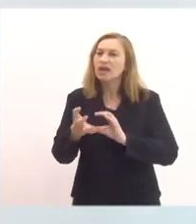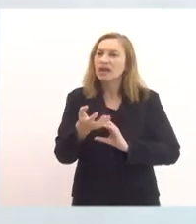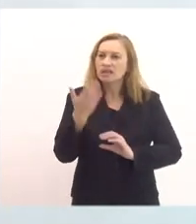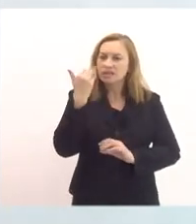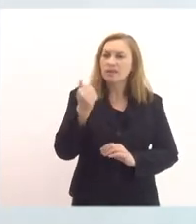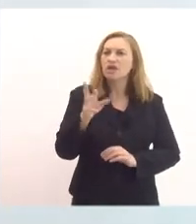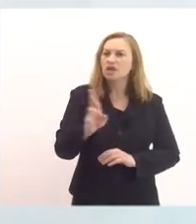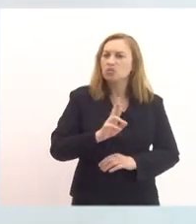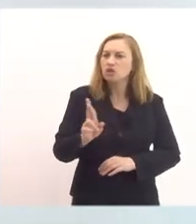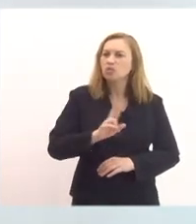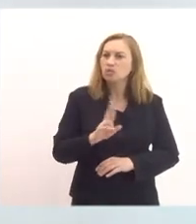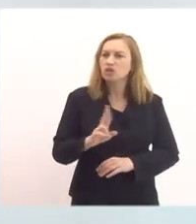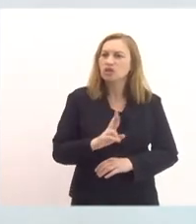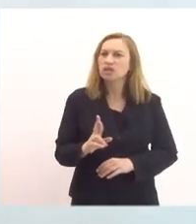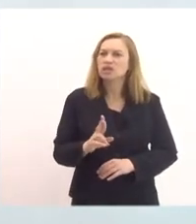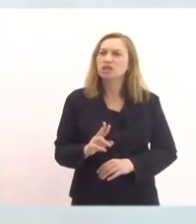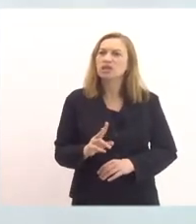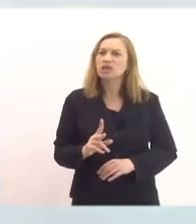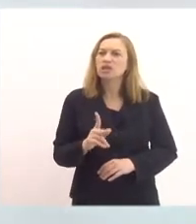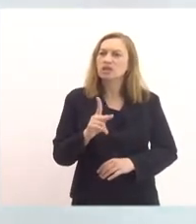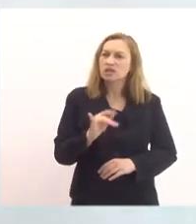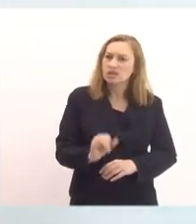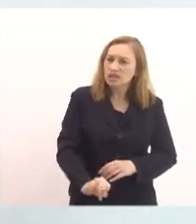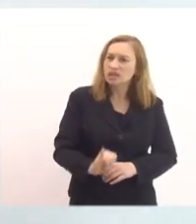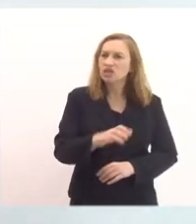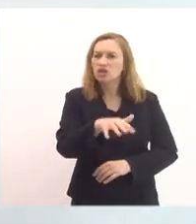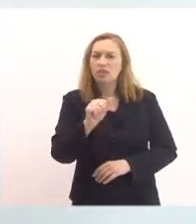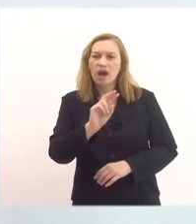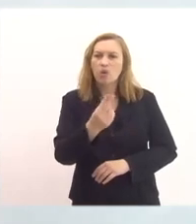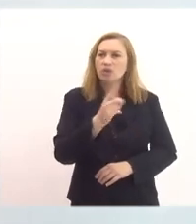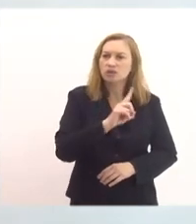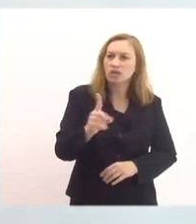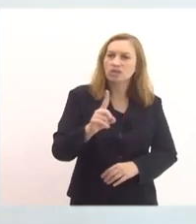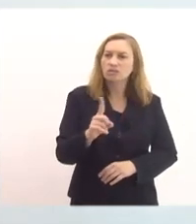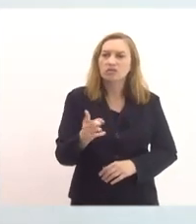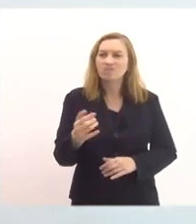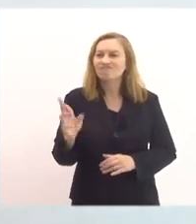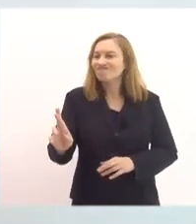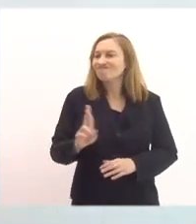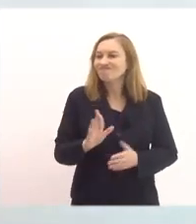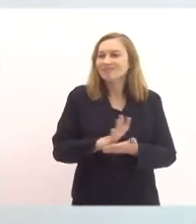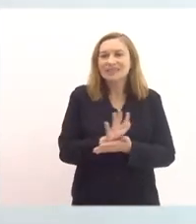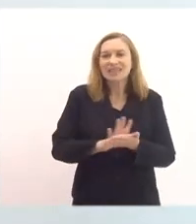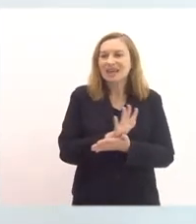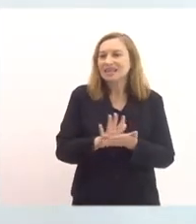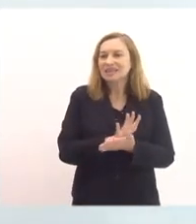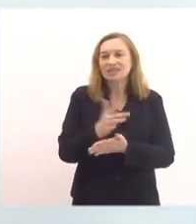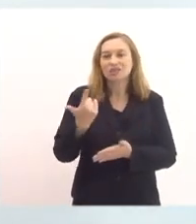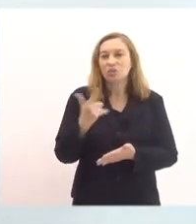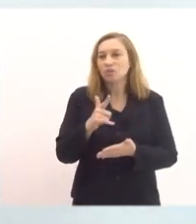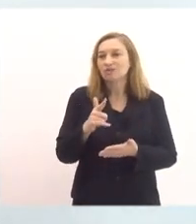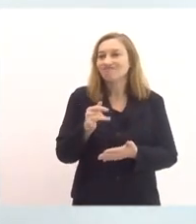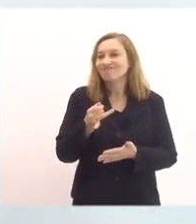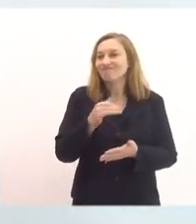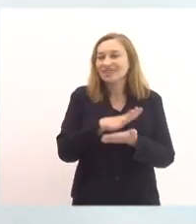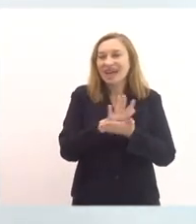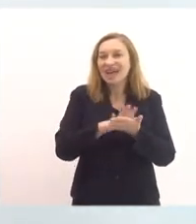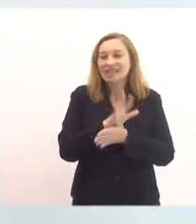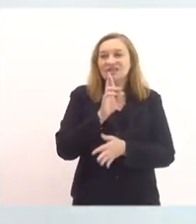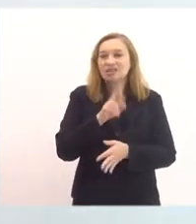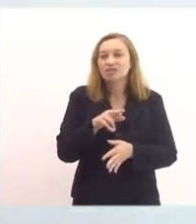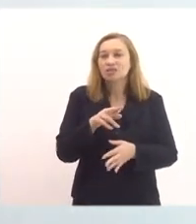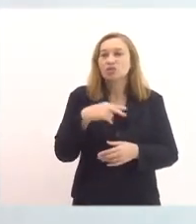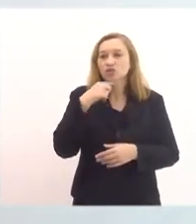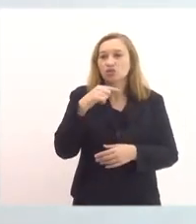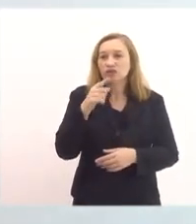alguma resposta, se vão chamar ou se não vão, e a gente nunca é respondido, a gente nunca consegue obter uma resposta, a gente está com essa